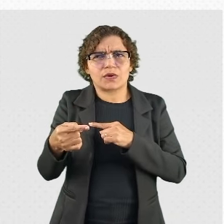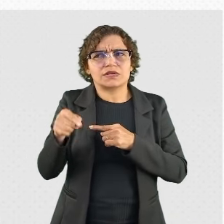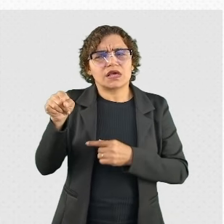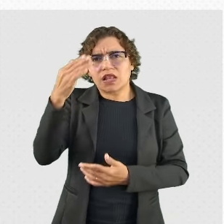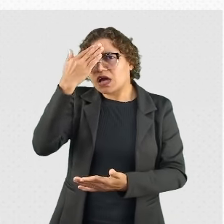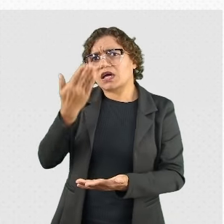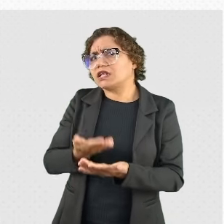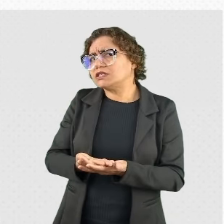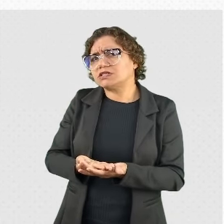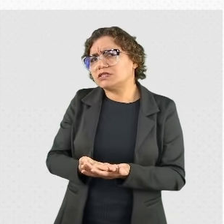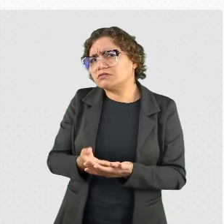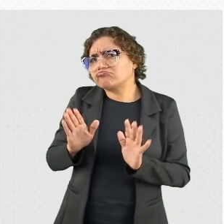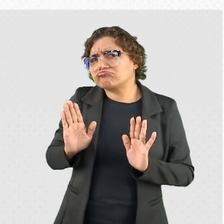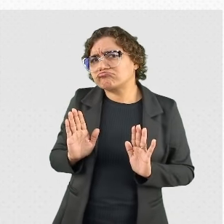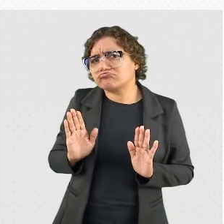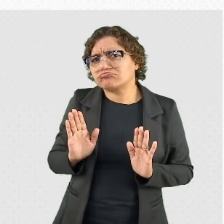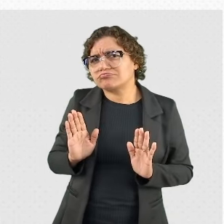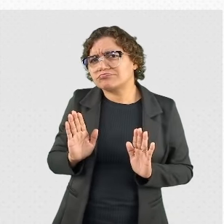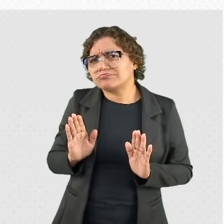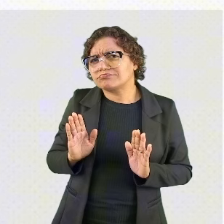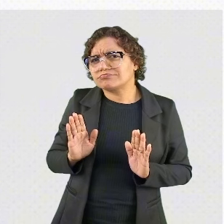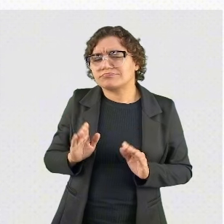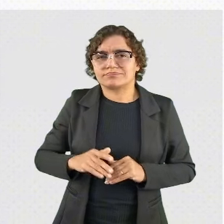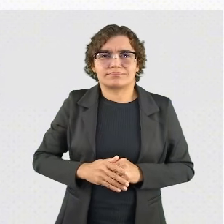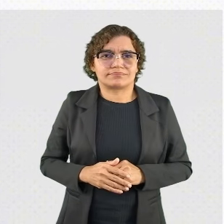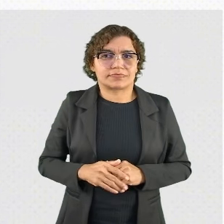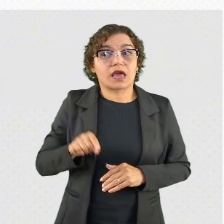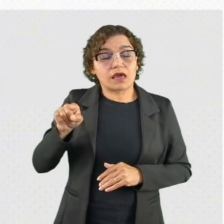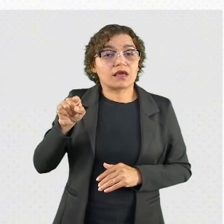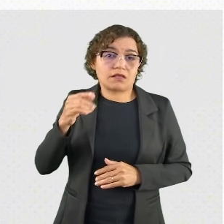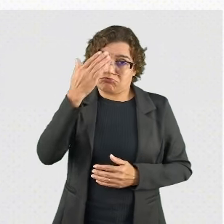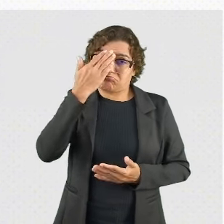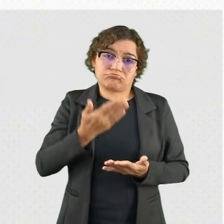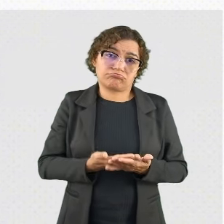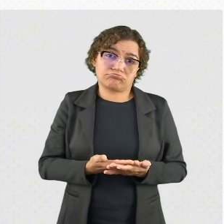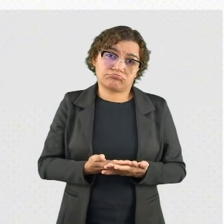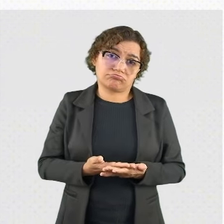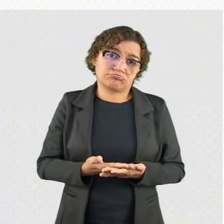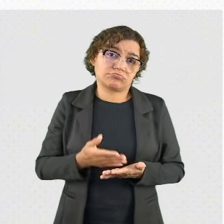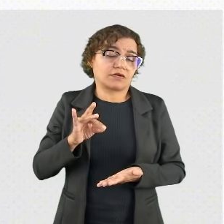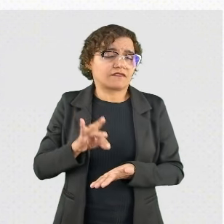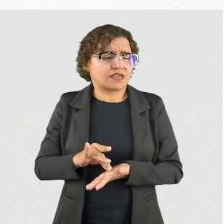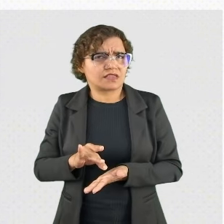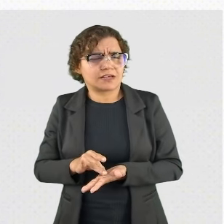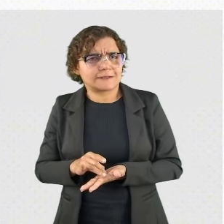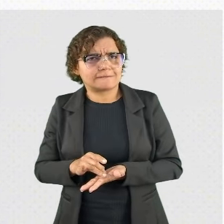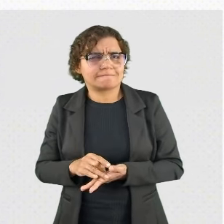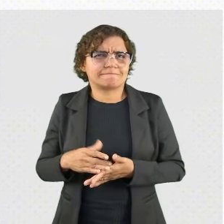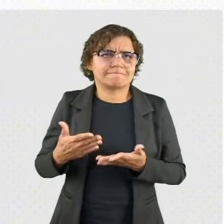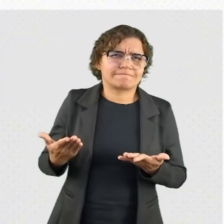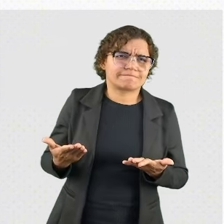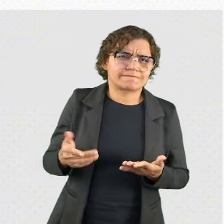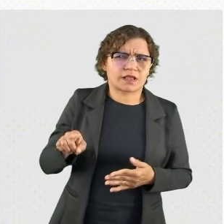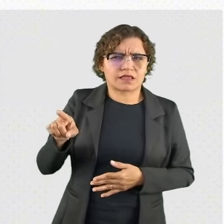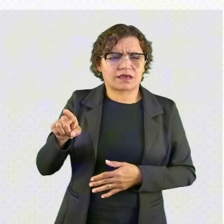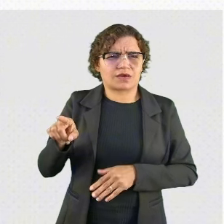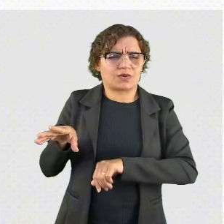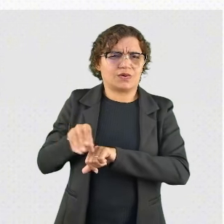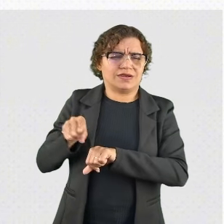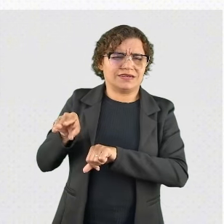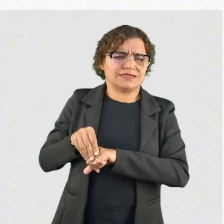tem uma crença para acreditar nisso. Ou seja, ele acreditou e é verdade. Então, ele tem